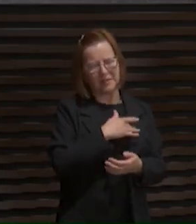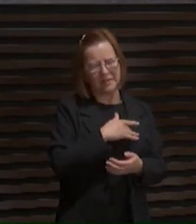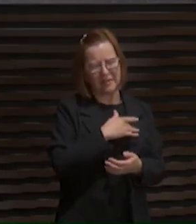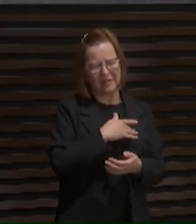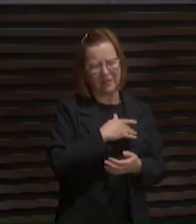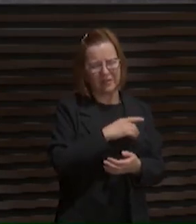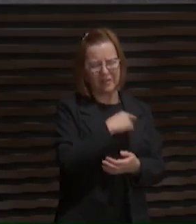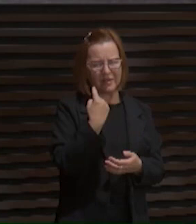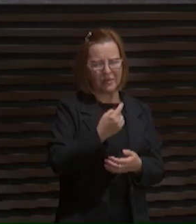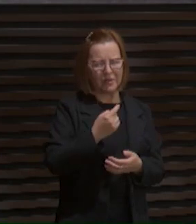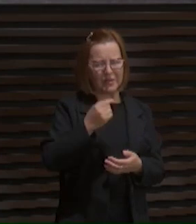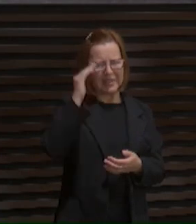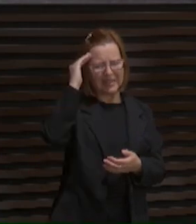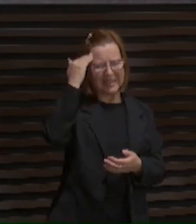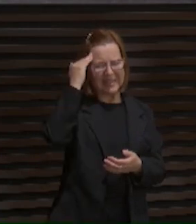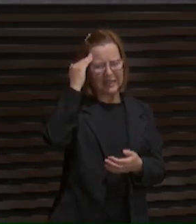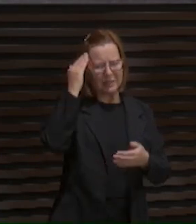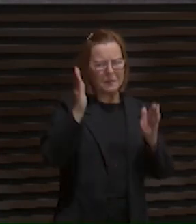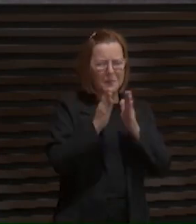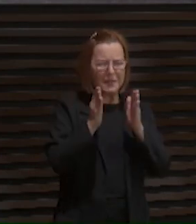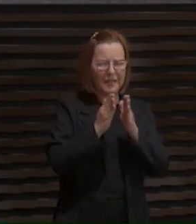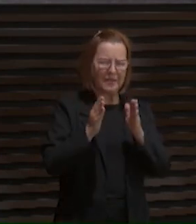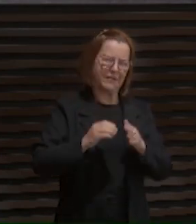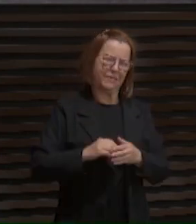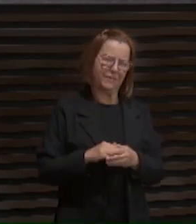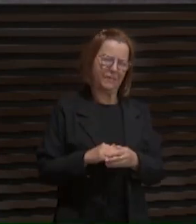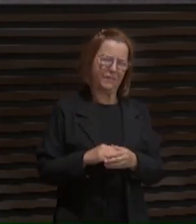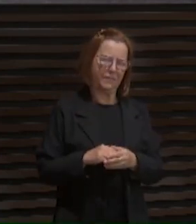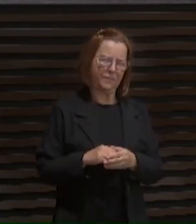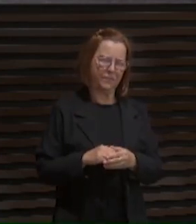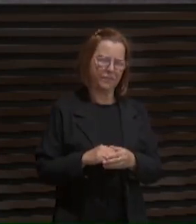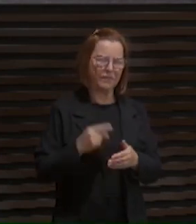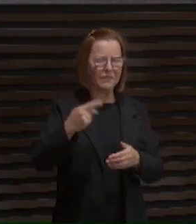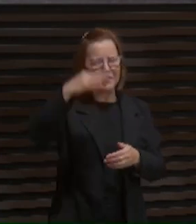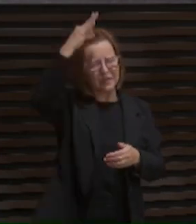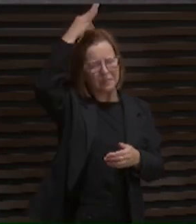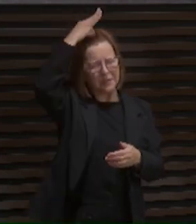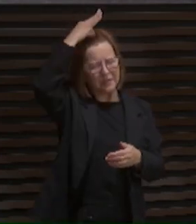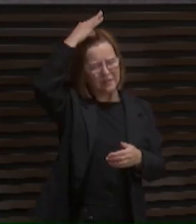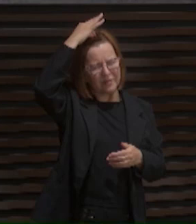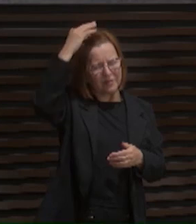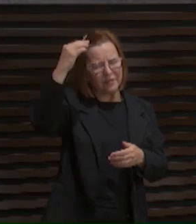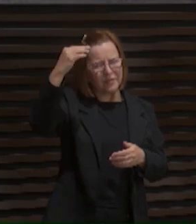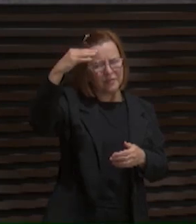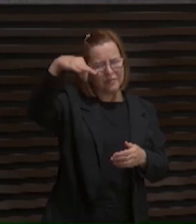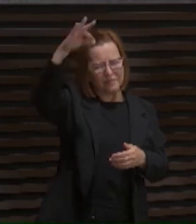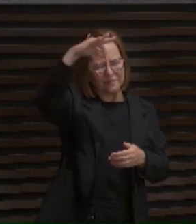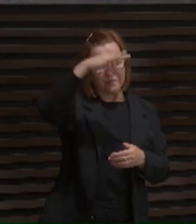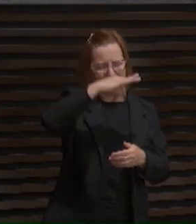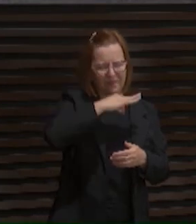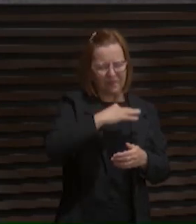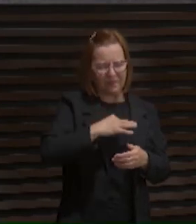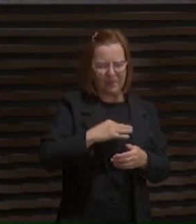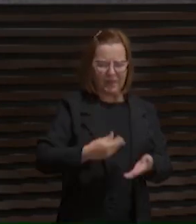limitado. Tenha misericórdia da minha fala limitada, meu Pai. E que o Teu Espírito venha sobre nós e nos dê